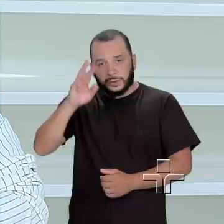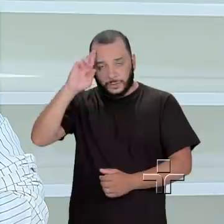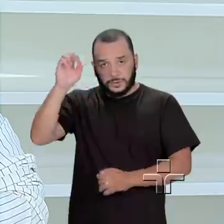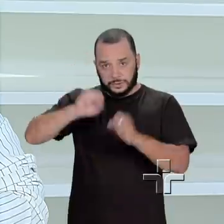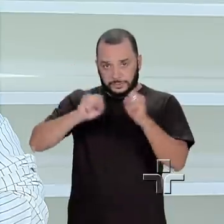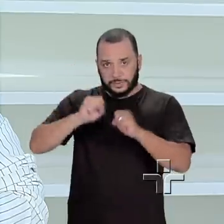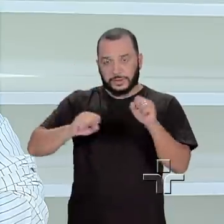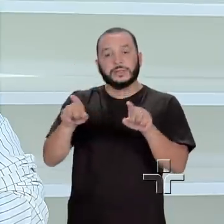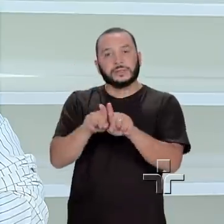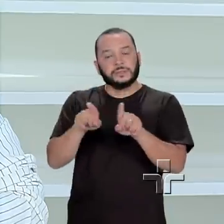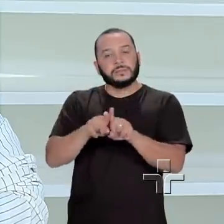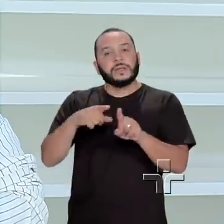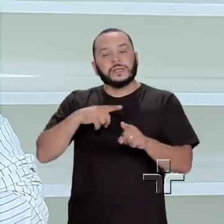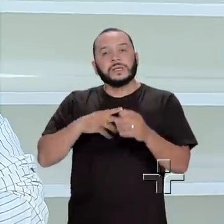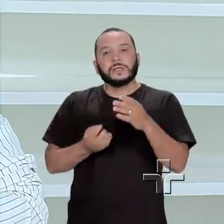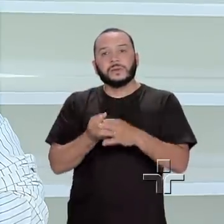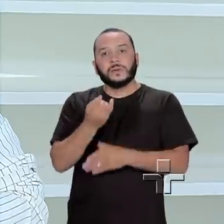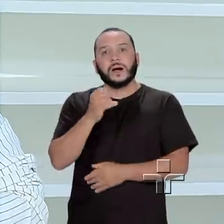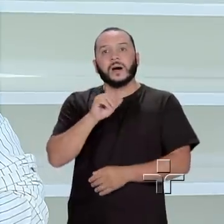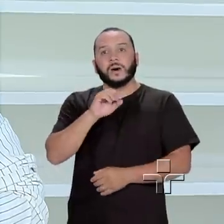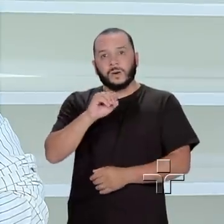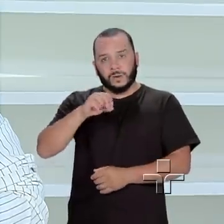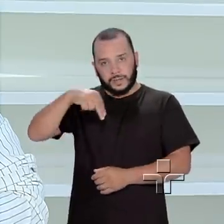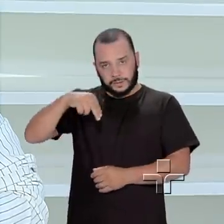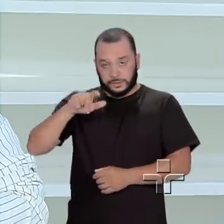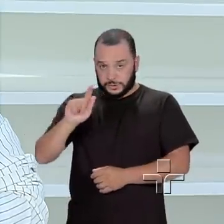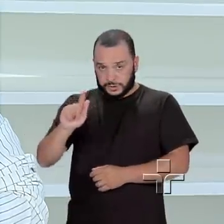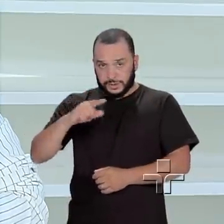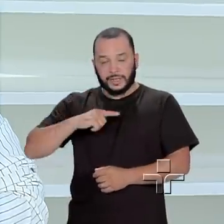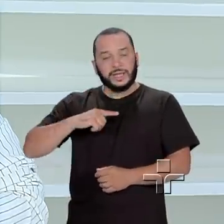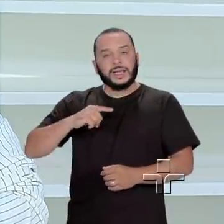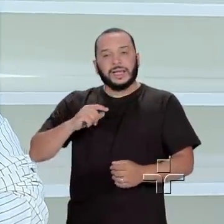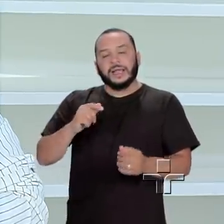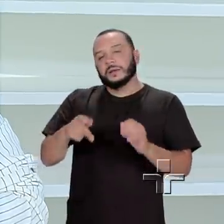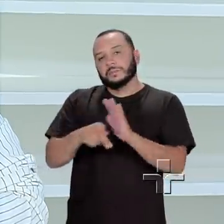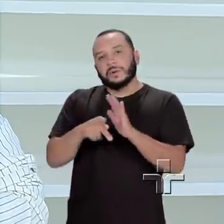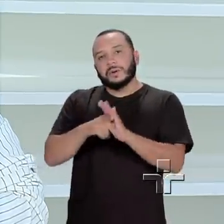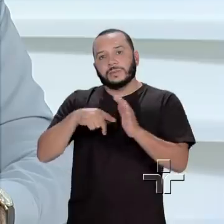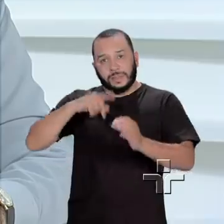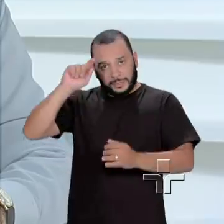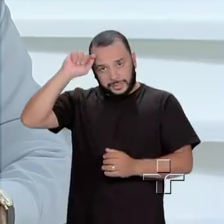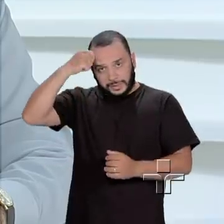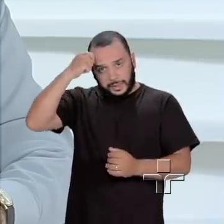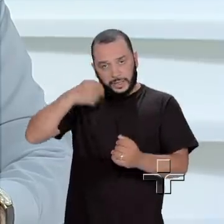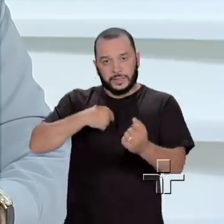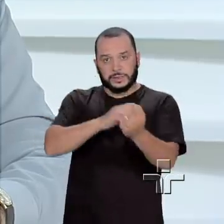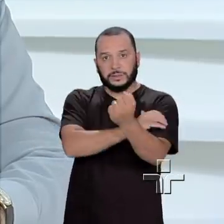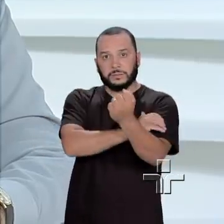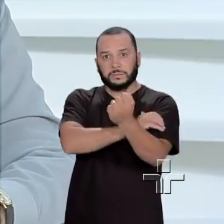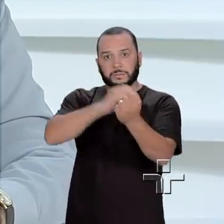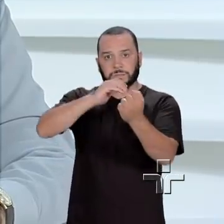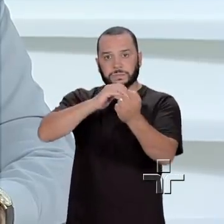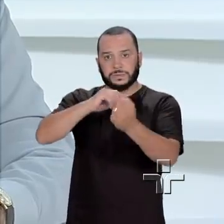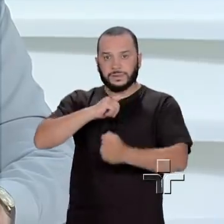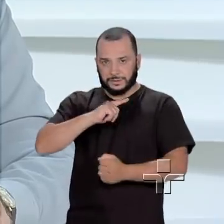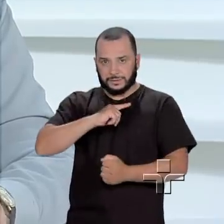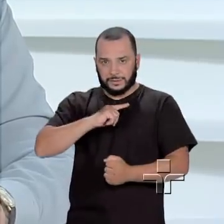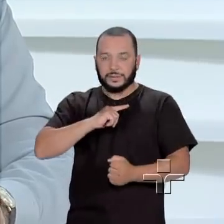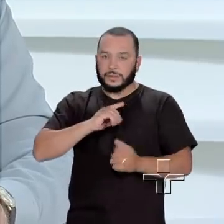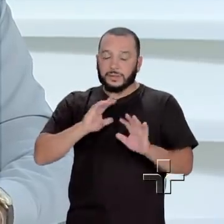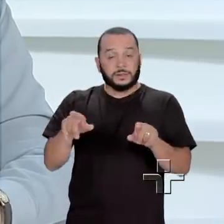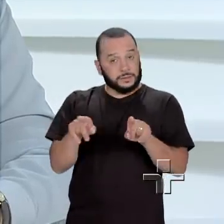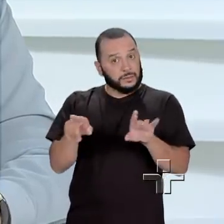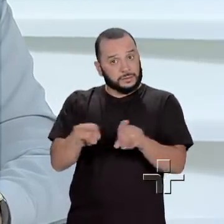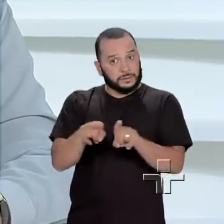da ONG Negras Empoderadas e do site Protagonizo. Demi Guetzko, professor da PUC de São